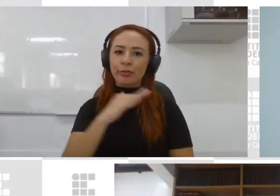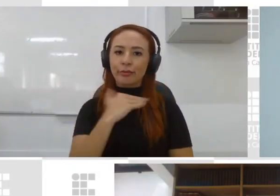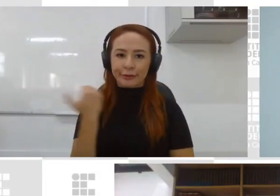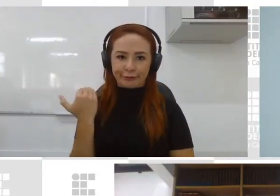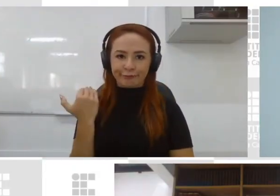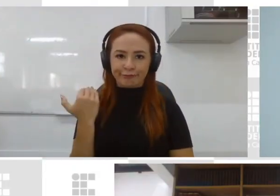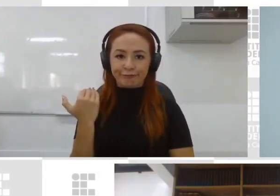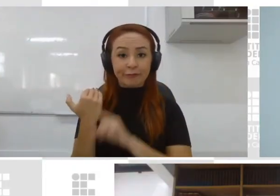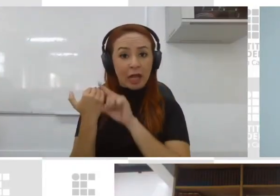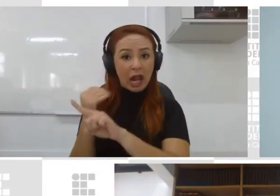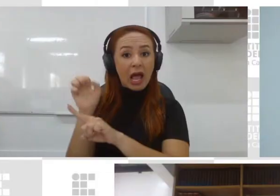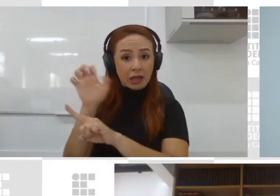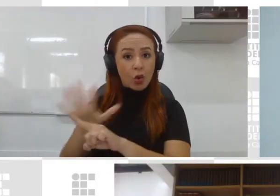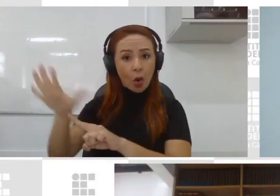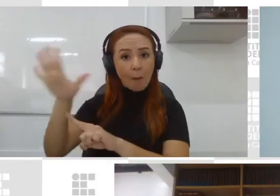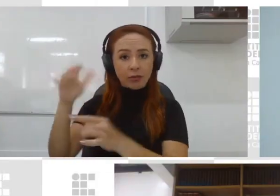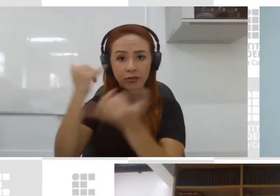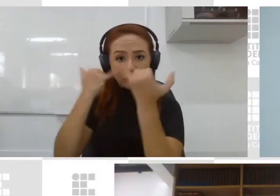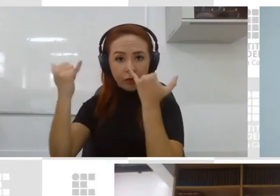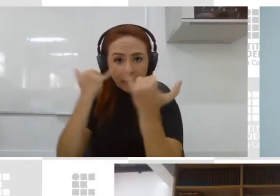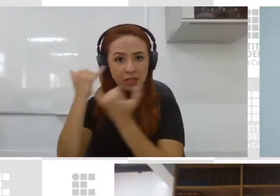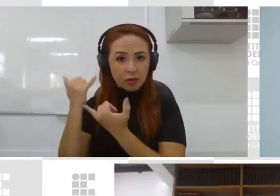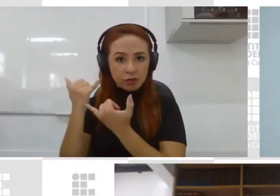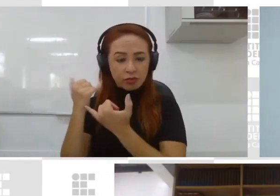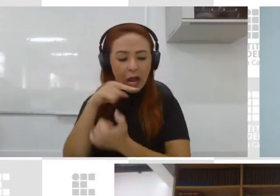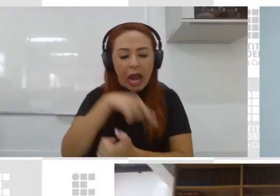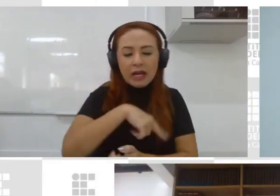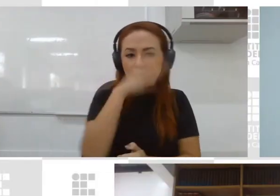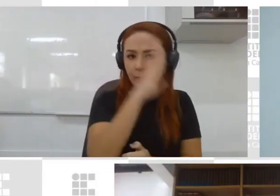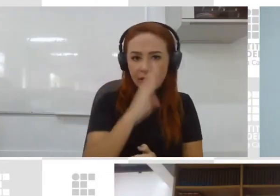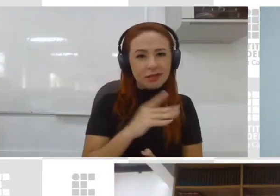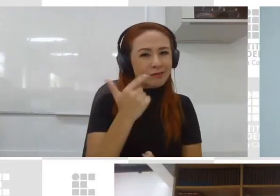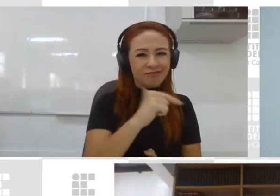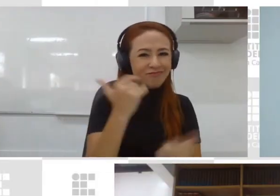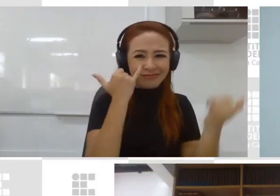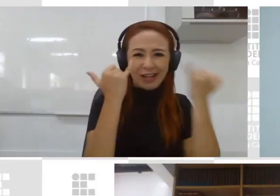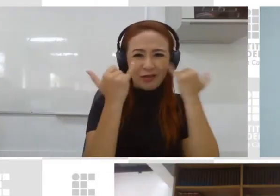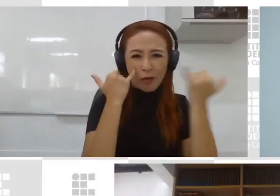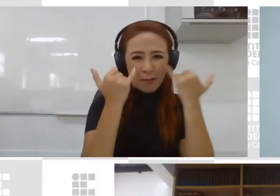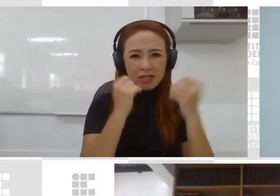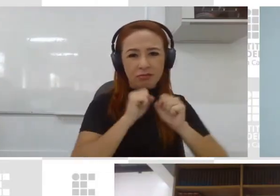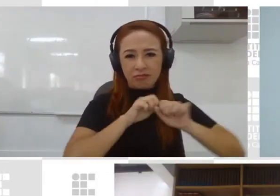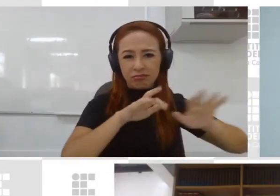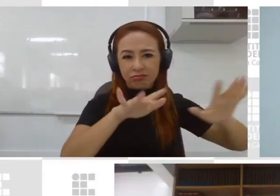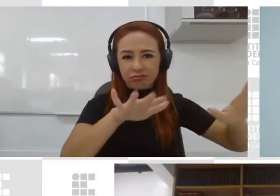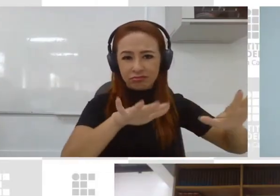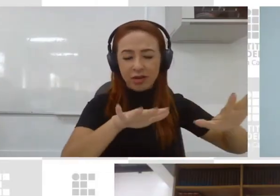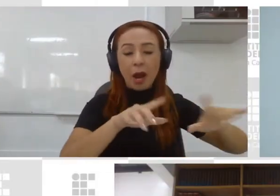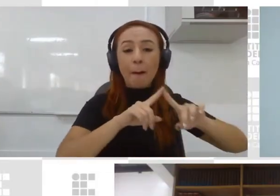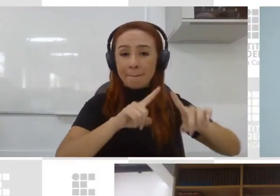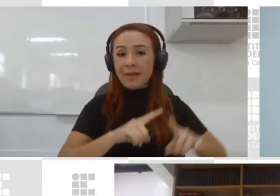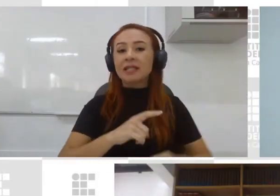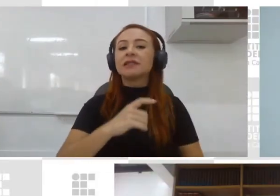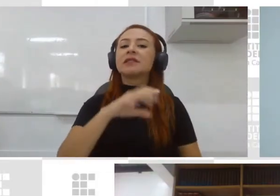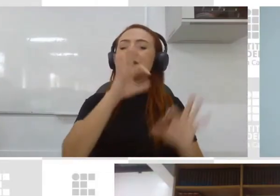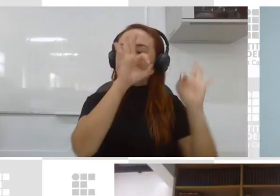com certeza, foi muito pior, por exemplo, na Índia, foi, com certeza, muito pior nos países em torno